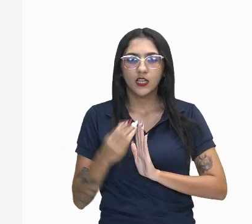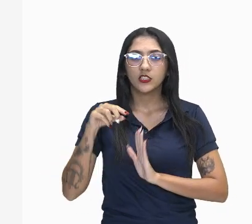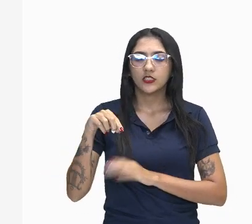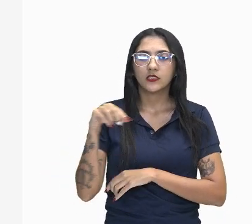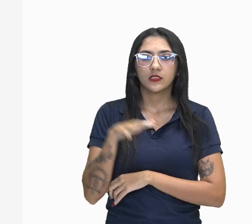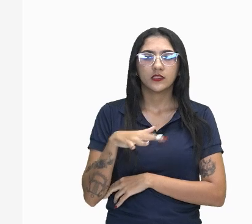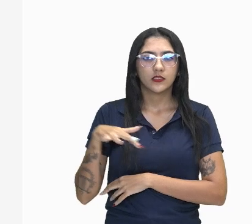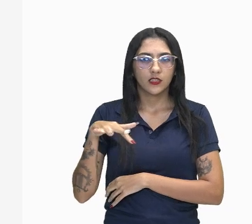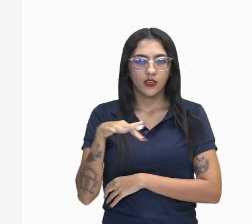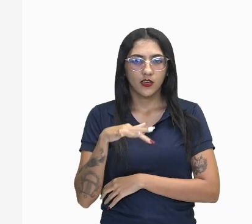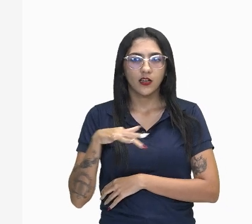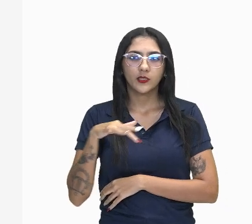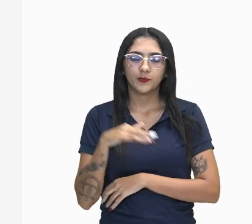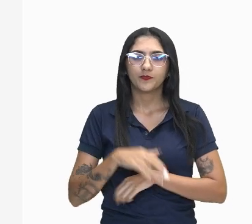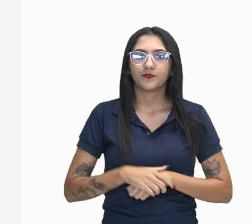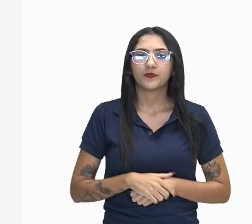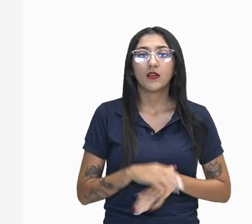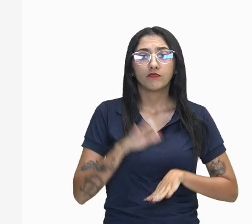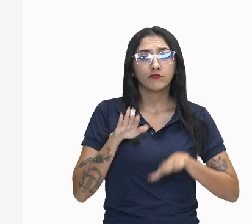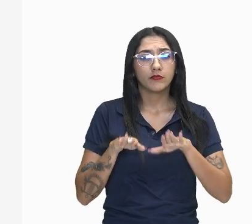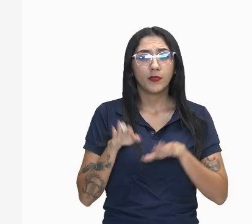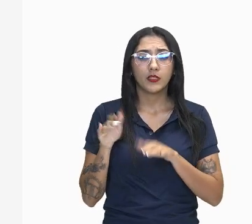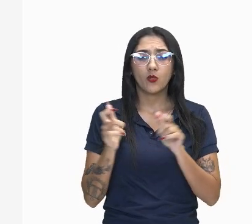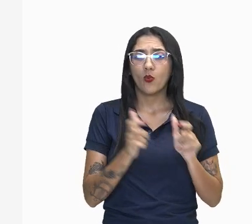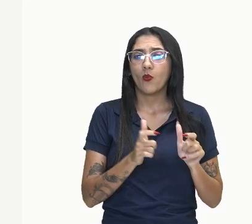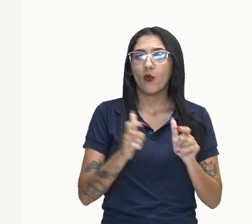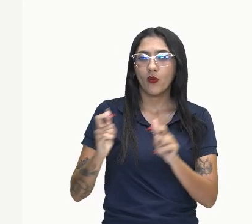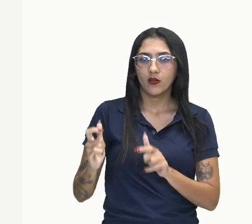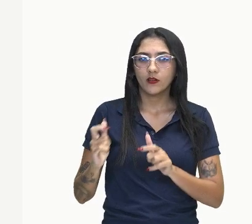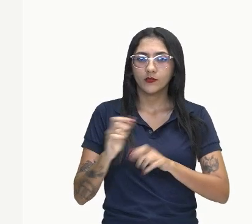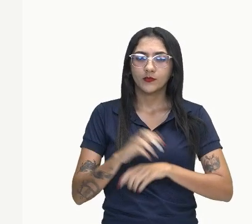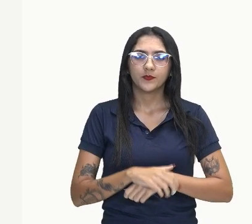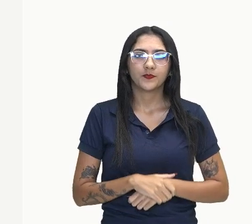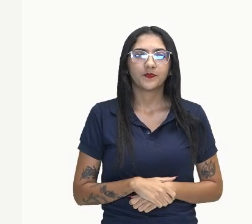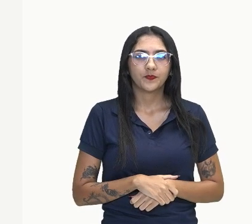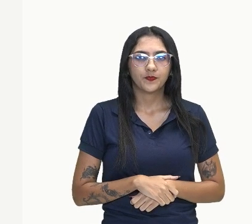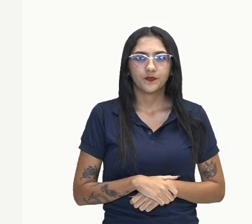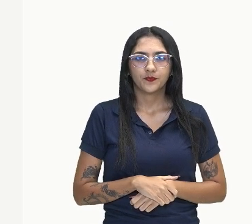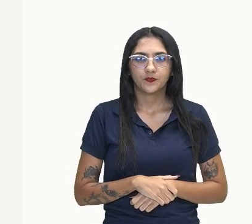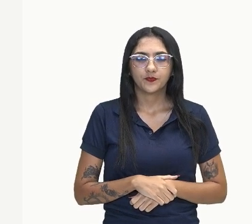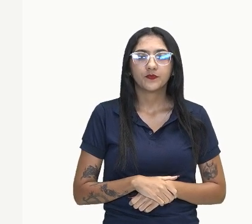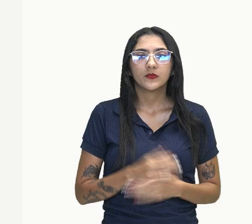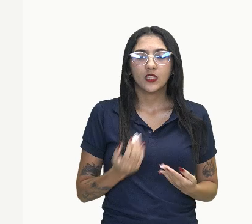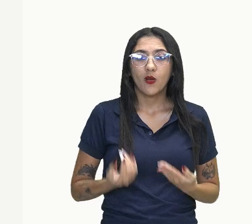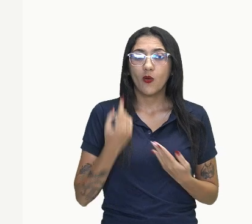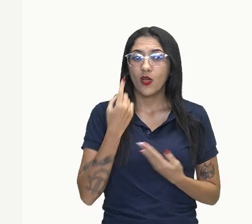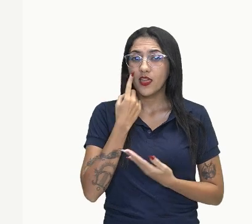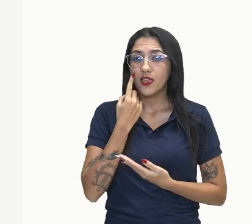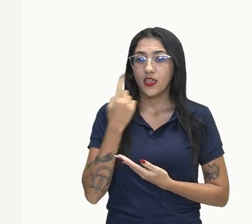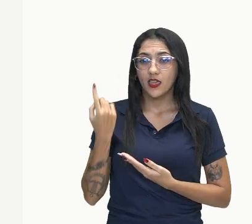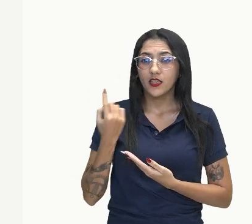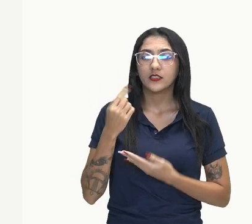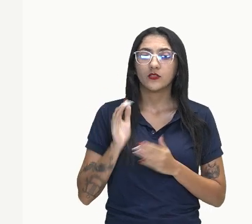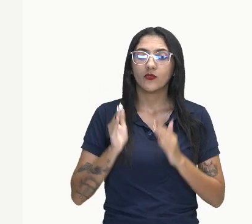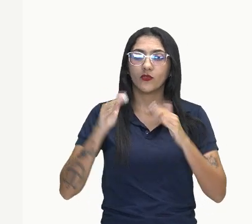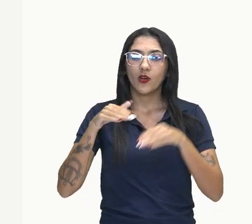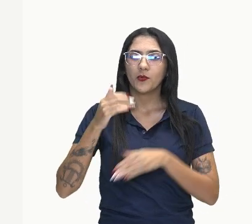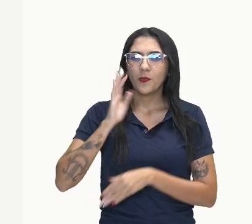produtividade em um determinado local. Então, o principal objetivo de uma